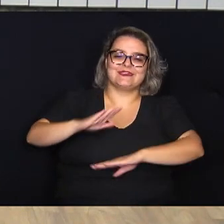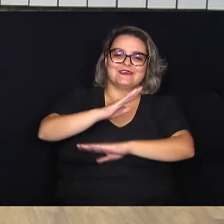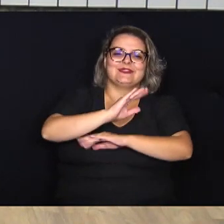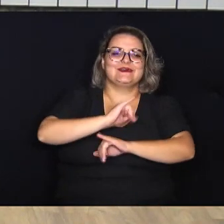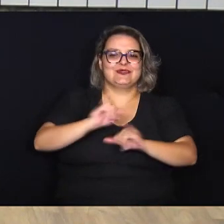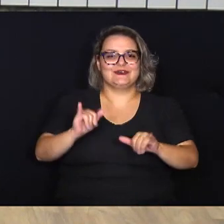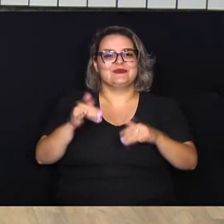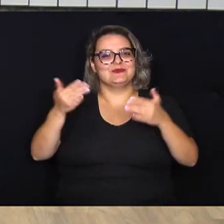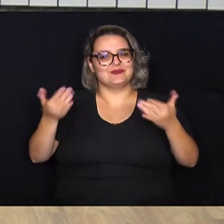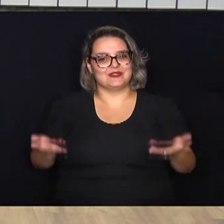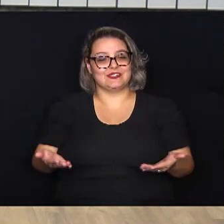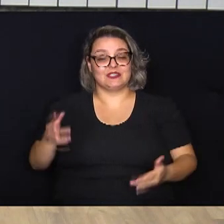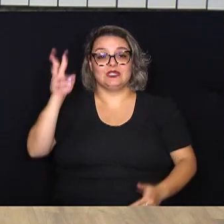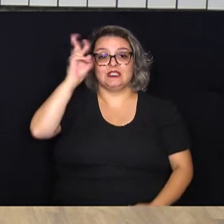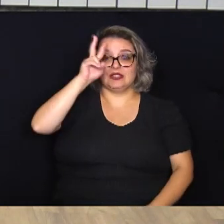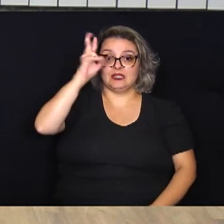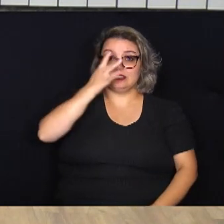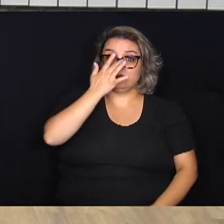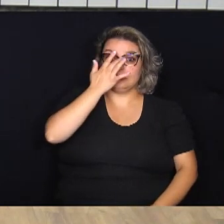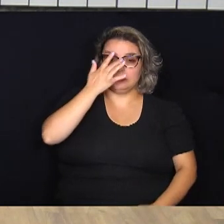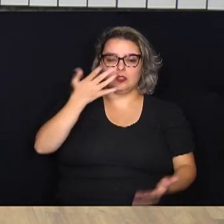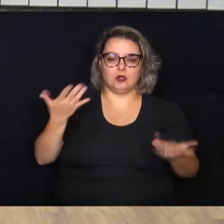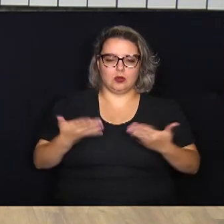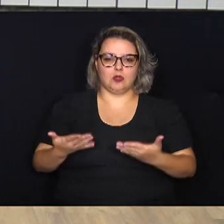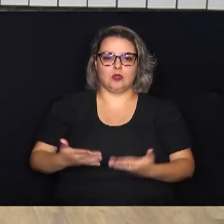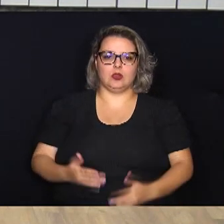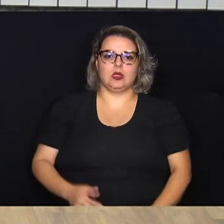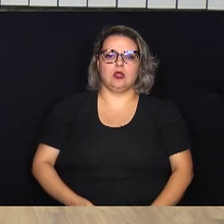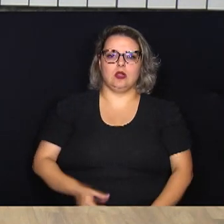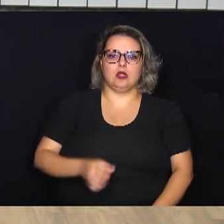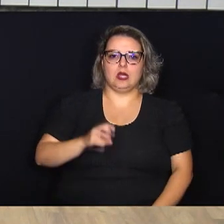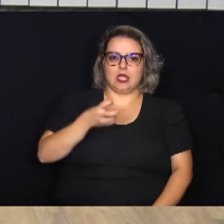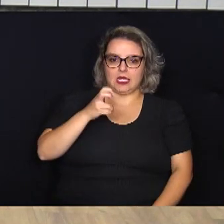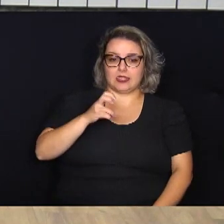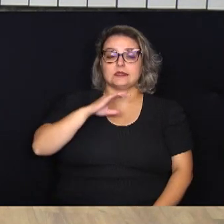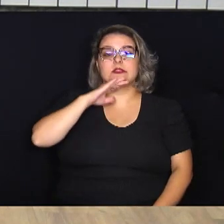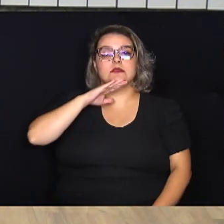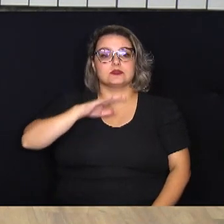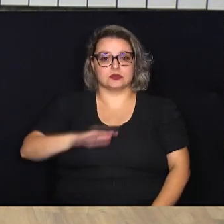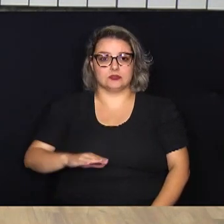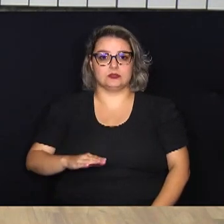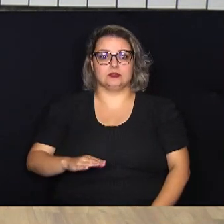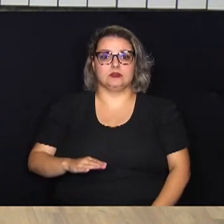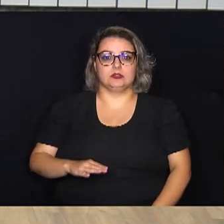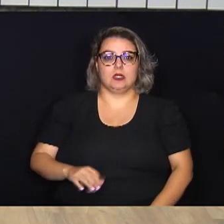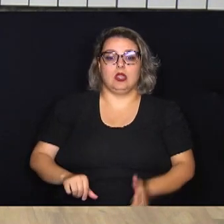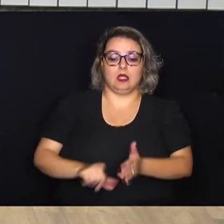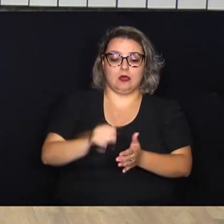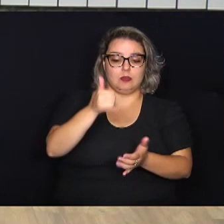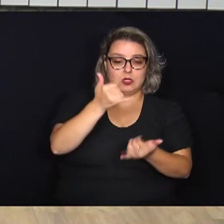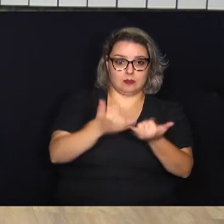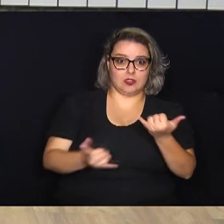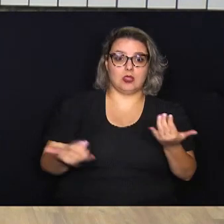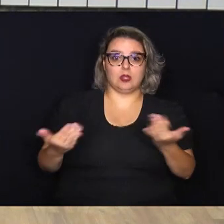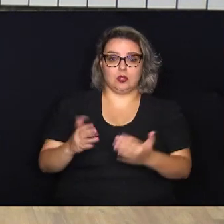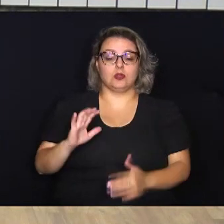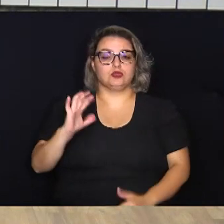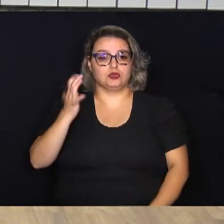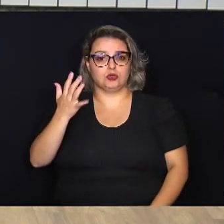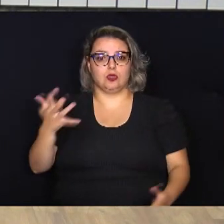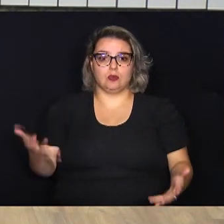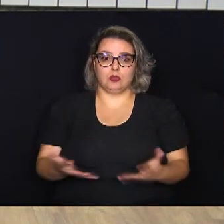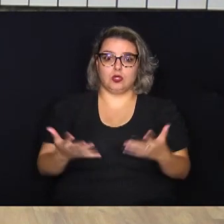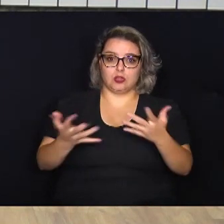por aqui, lembrando que hoje nós temos às 5 horas da tarde a chamada primeira parte, que hoje acontece por